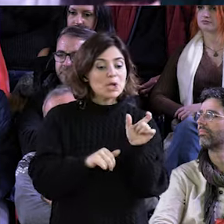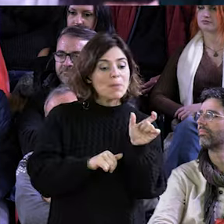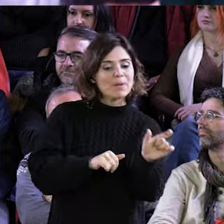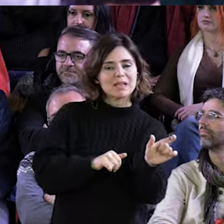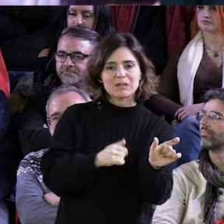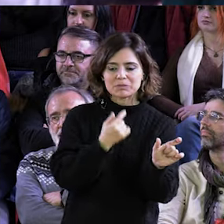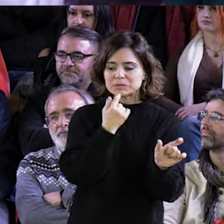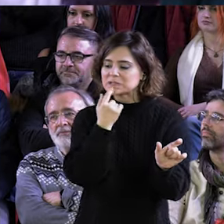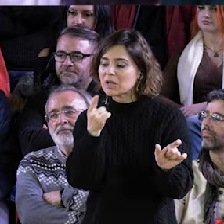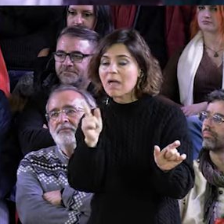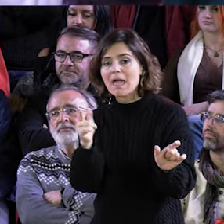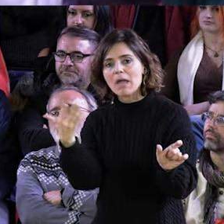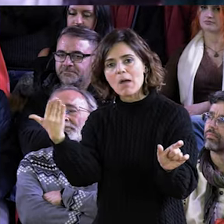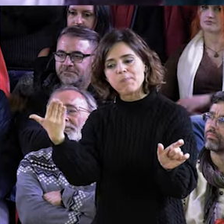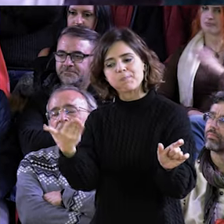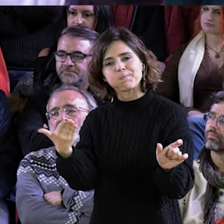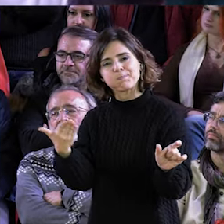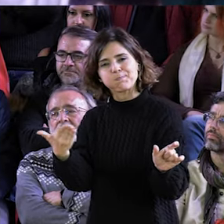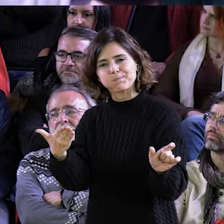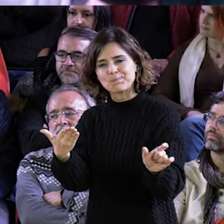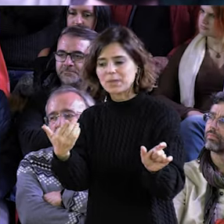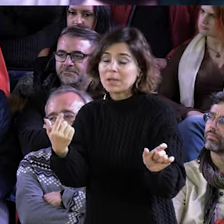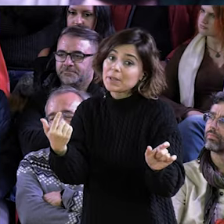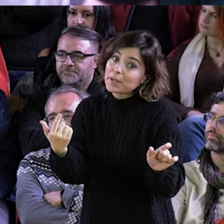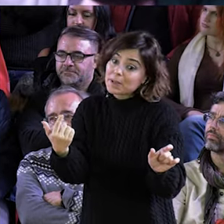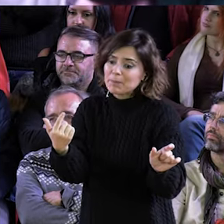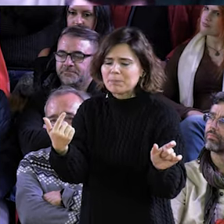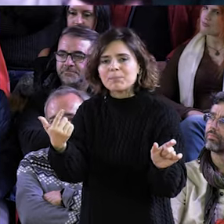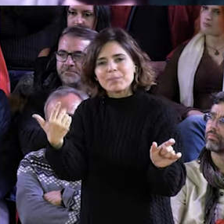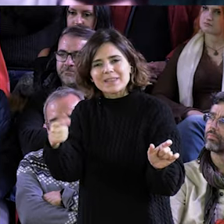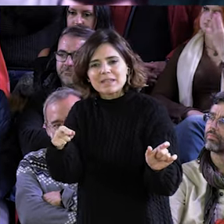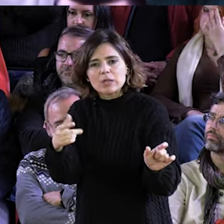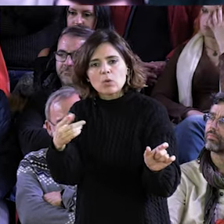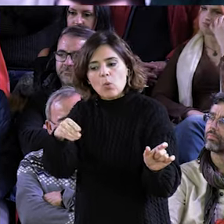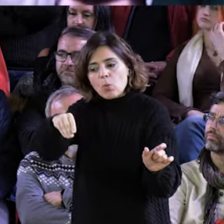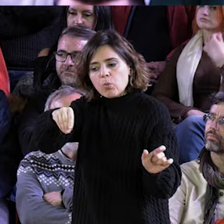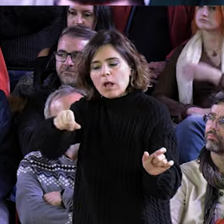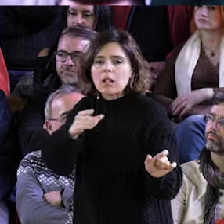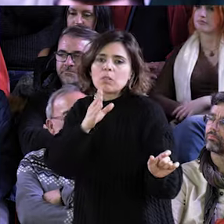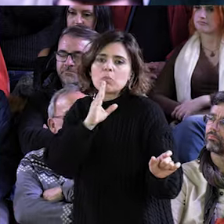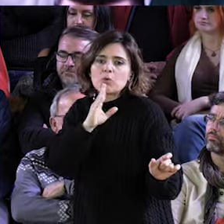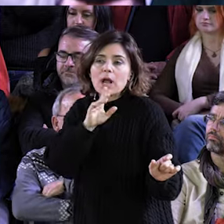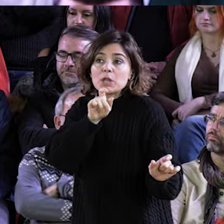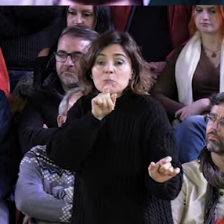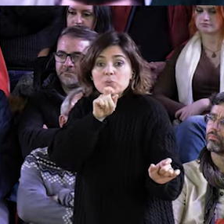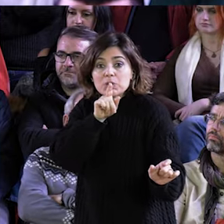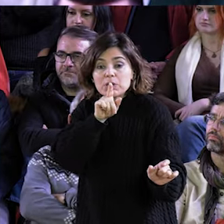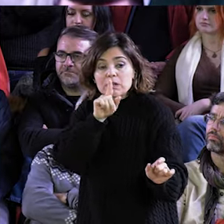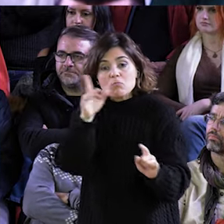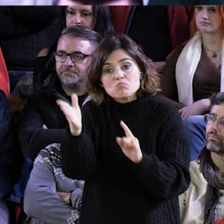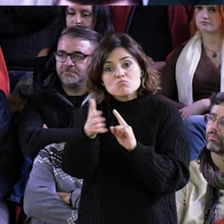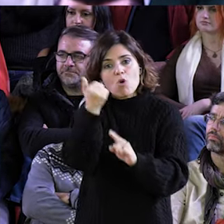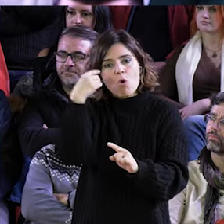Sim, privilégio por poder ter um lugar onde morar e poder cumprir o sonho de estudar no Porto. O que deveria